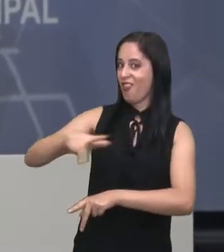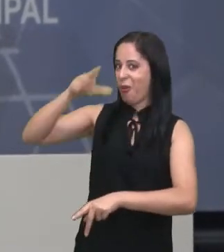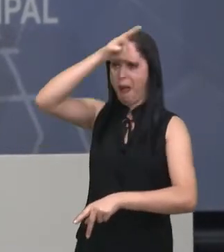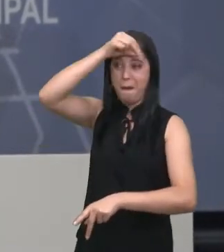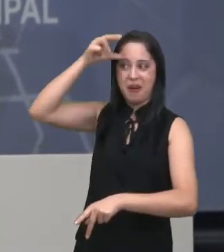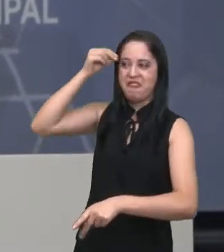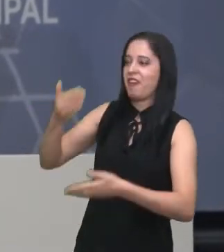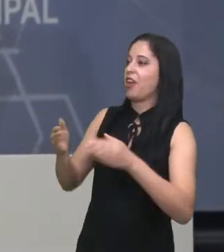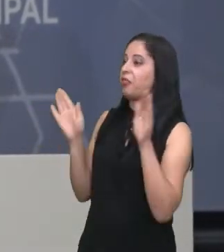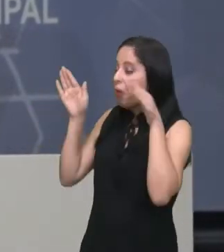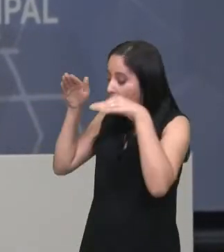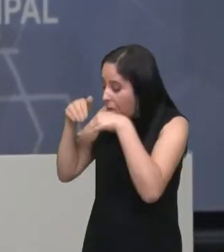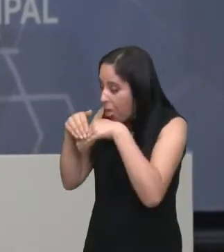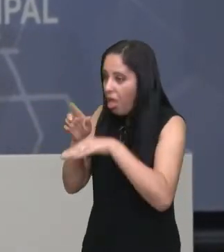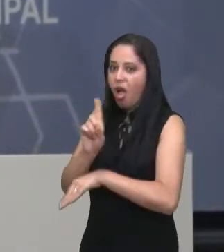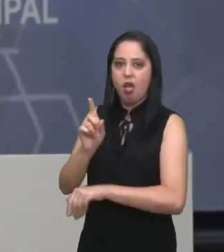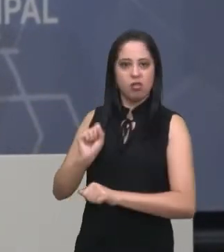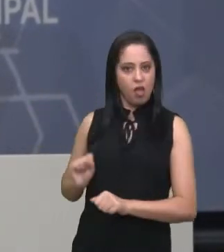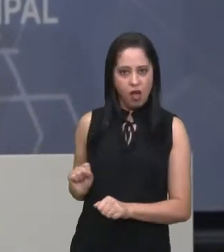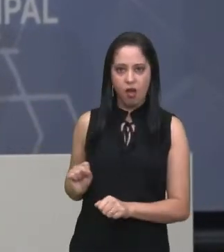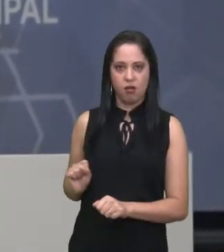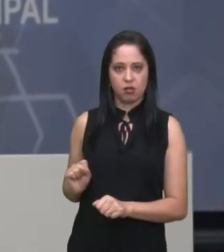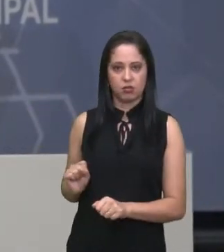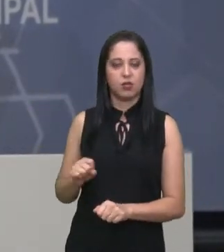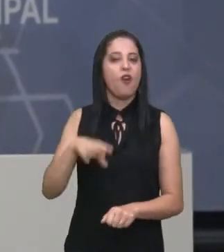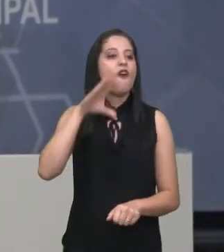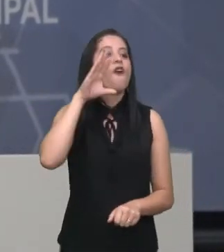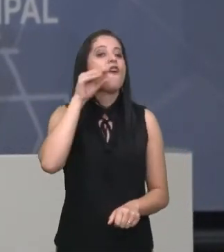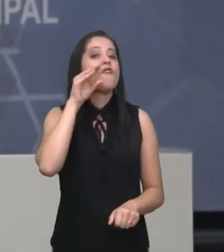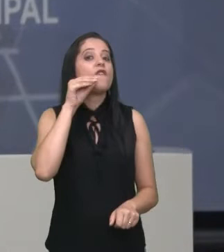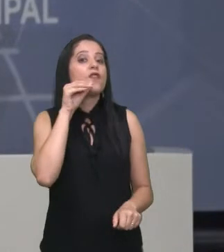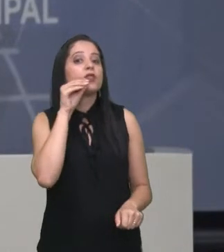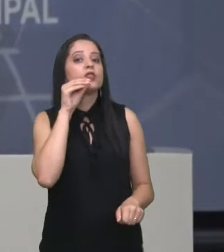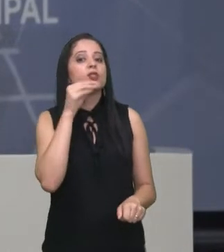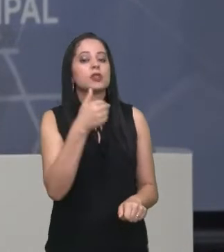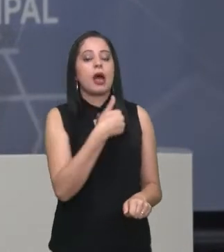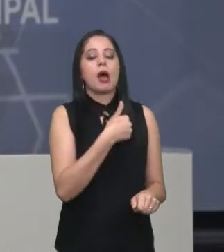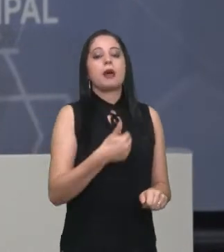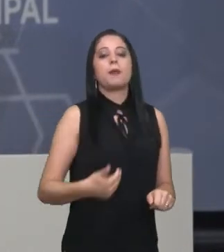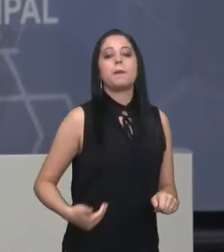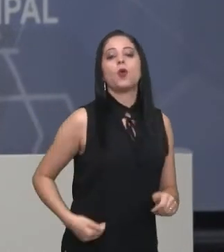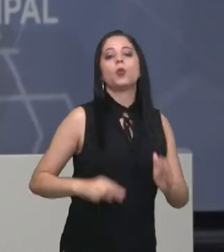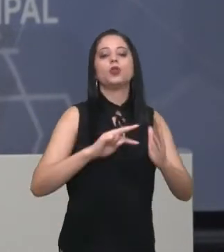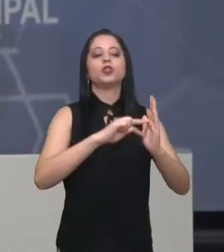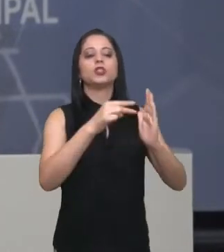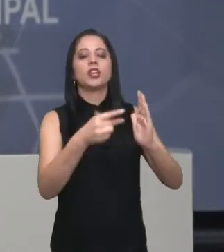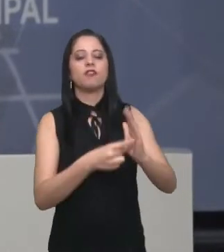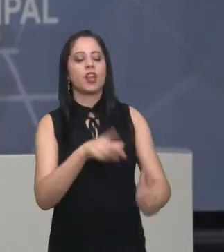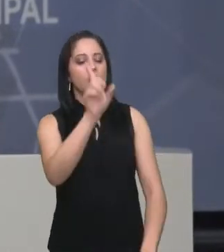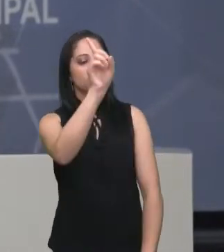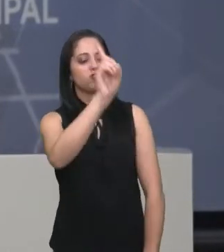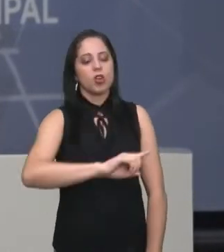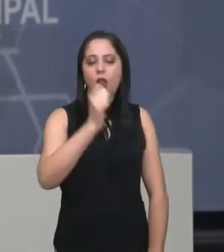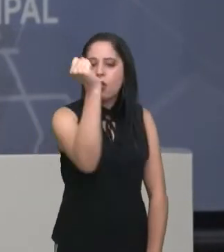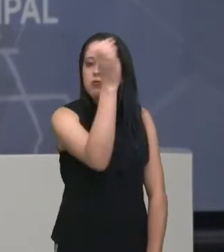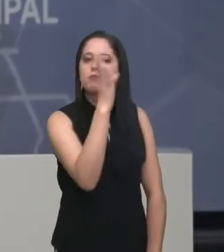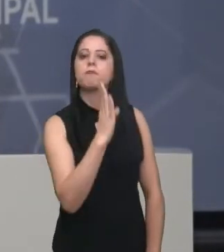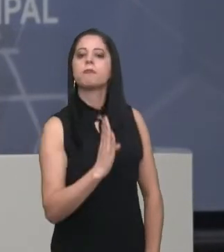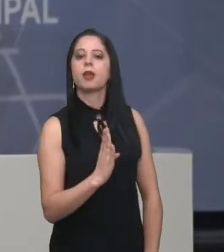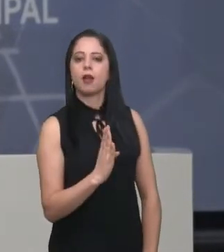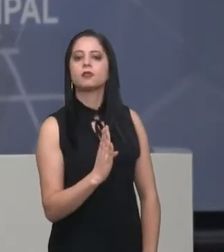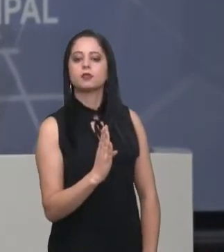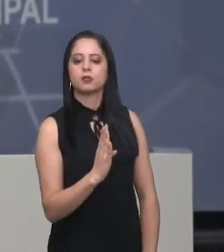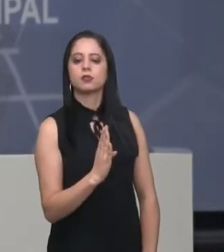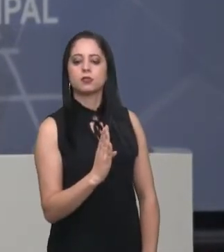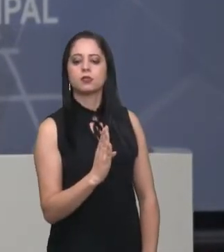público é mais do que ocupar um cargo, é assegurar aos brasileiros os seus direitos, especialmente os